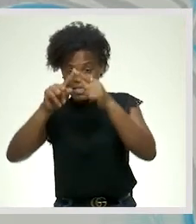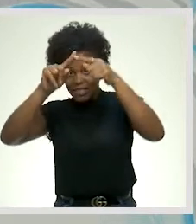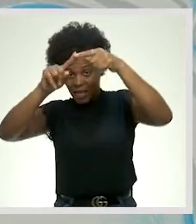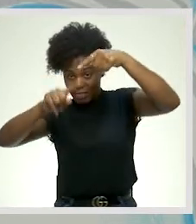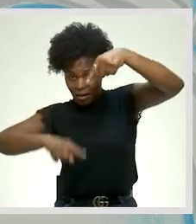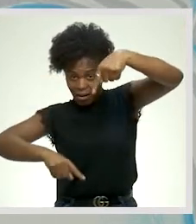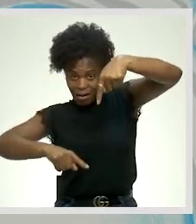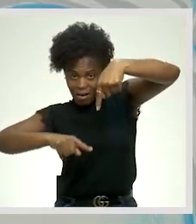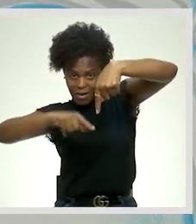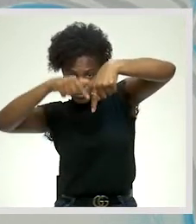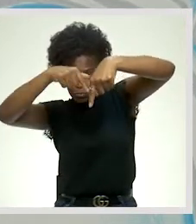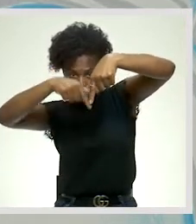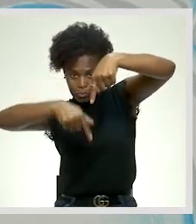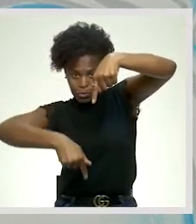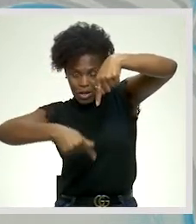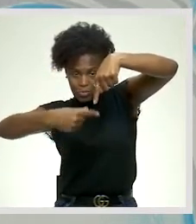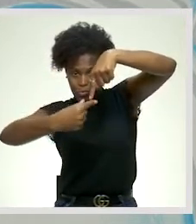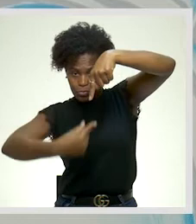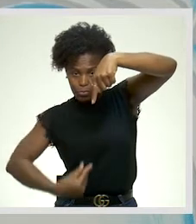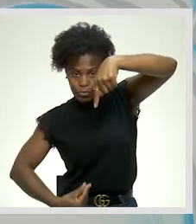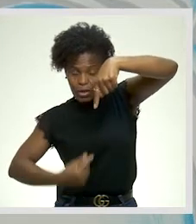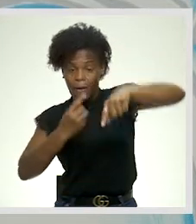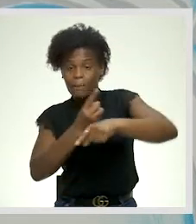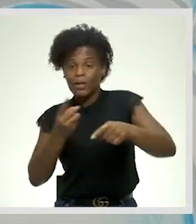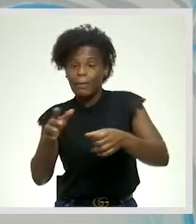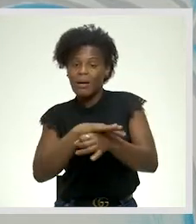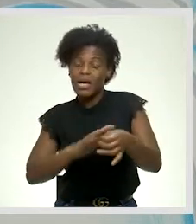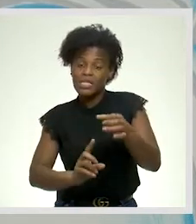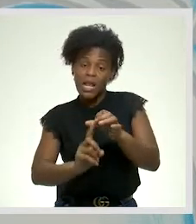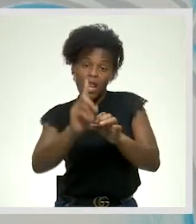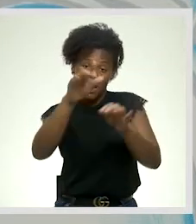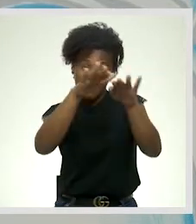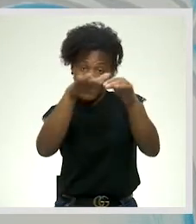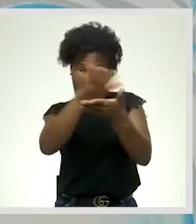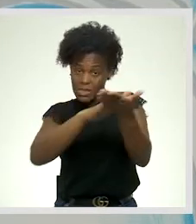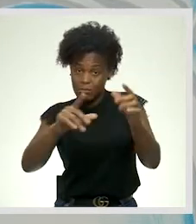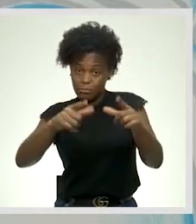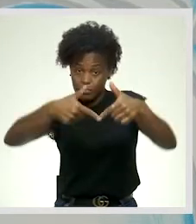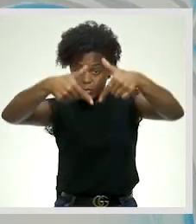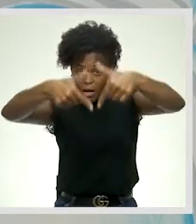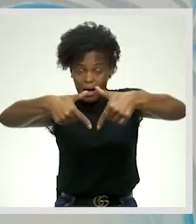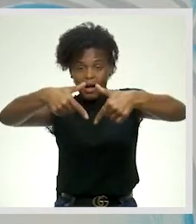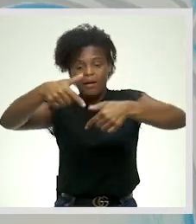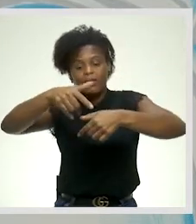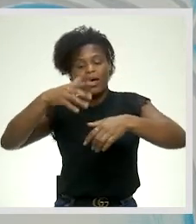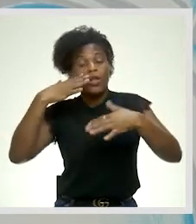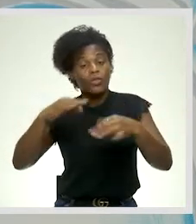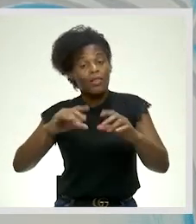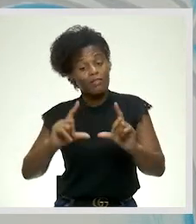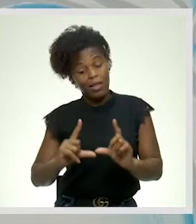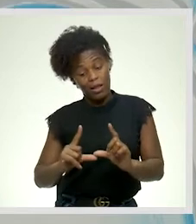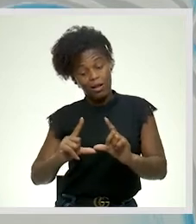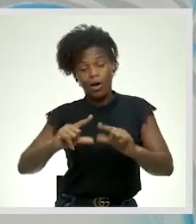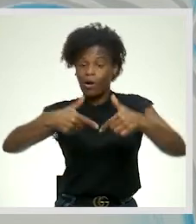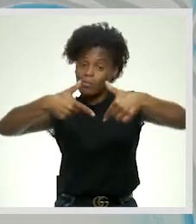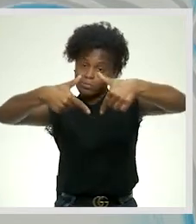cabeça para baixo. Exatamente porque a base está por cima, quando a sua posição natural deveria ser por baixo, e